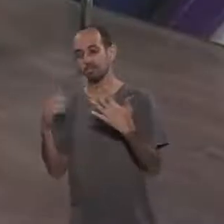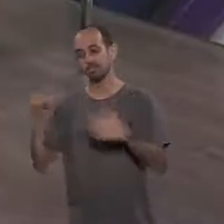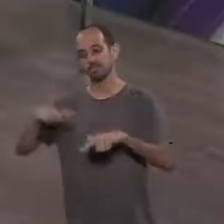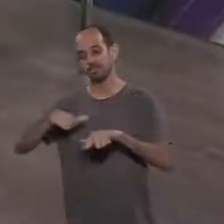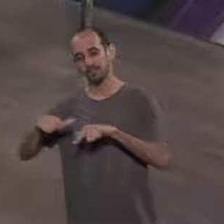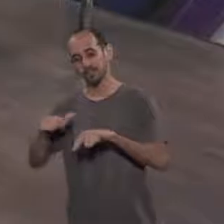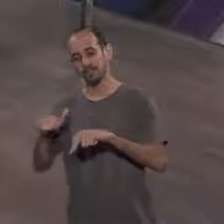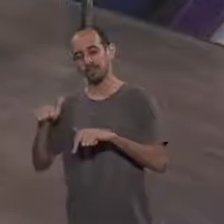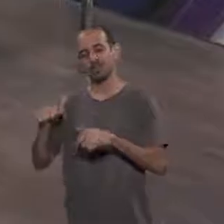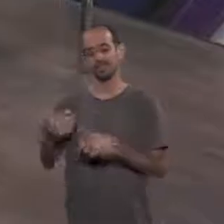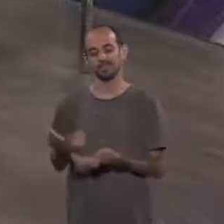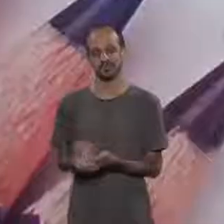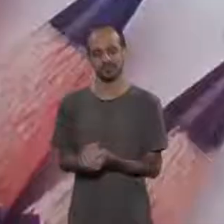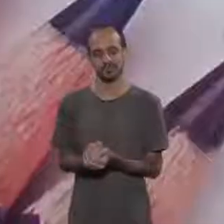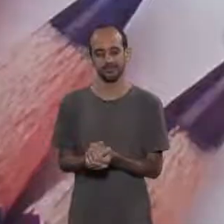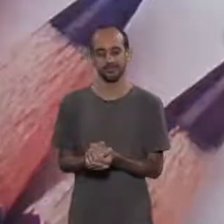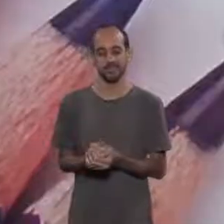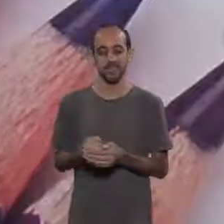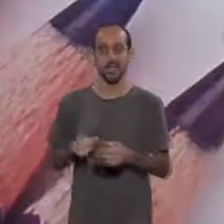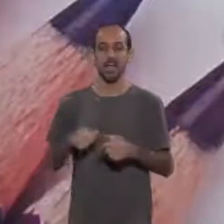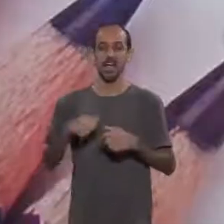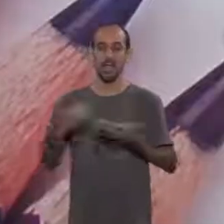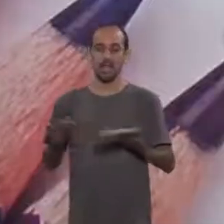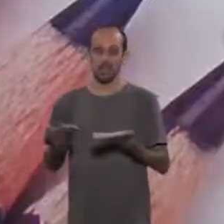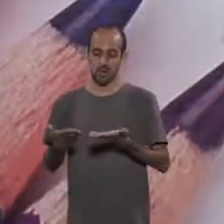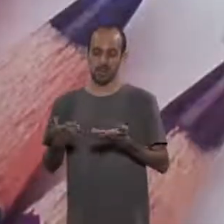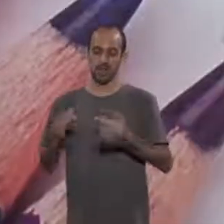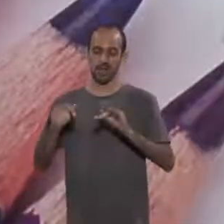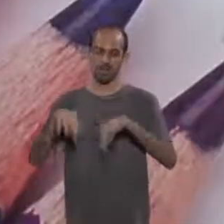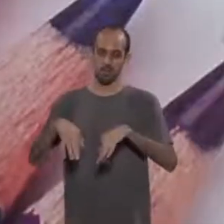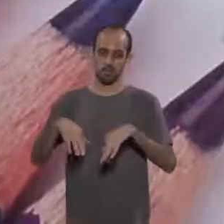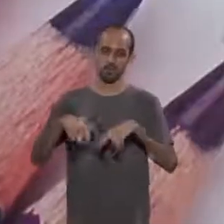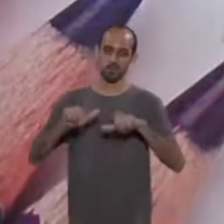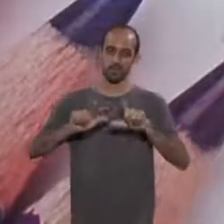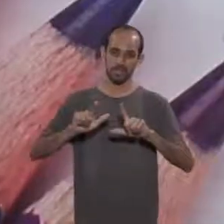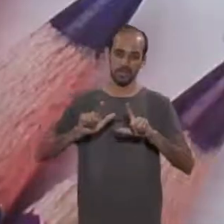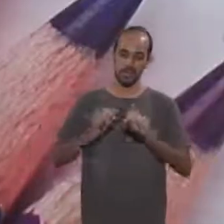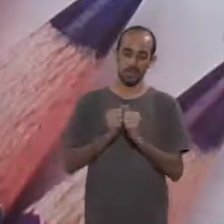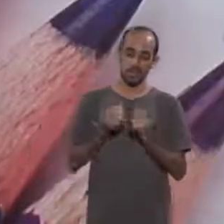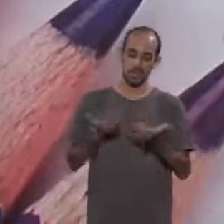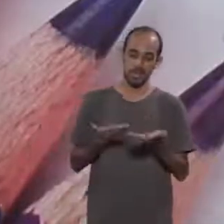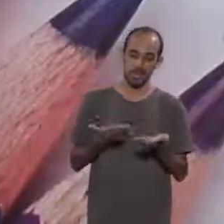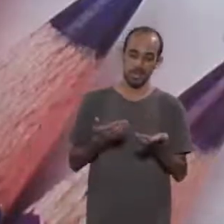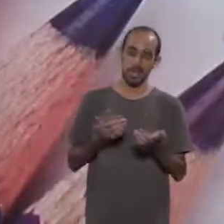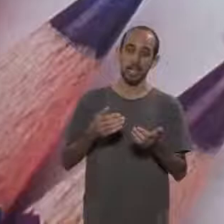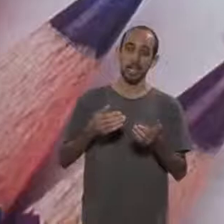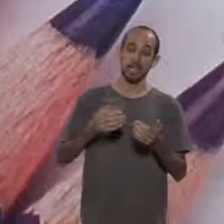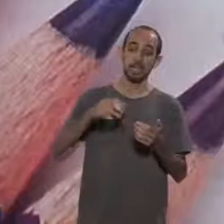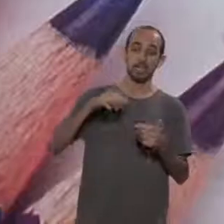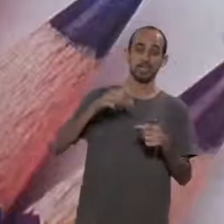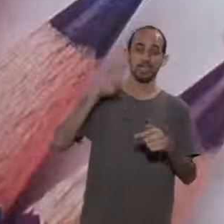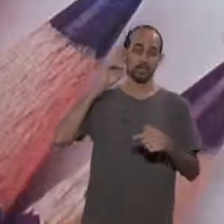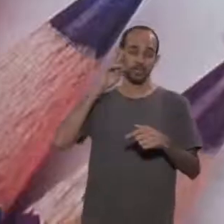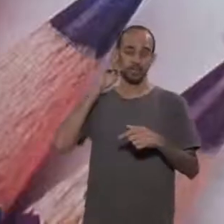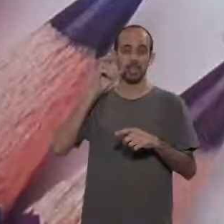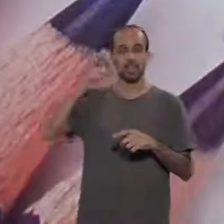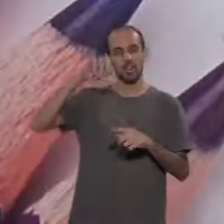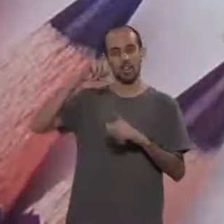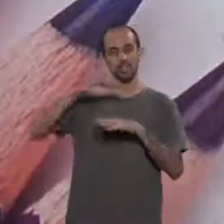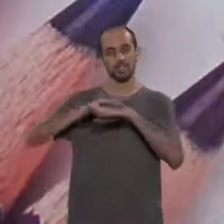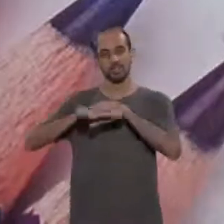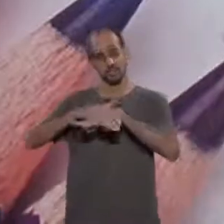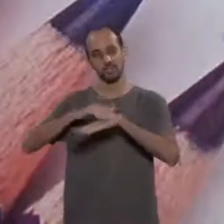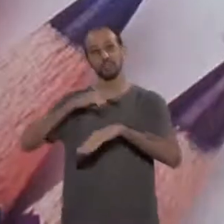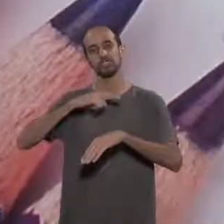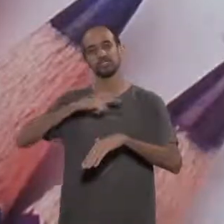e sucesso. Obrigada. O nosso programa fica por aqui. Na segunda-feira que vem tem muito mais às 9 horas da noite. Educação, se